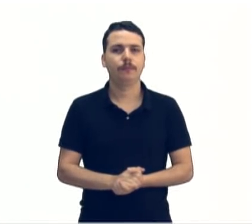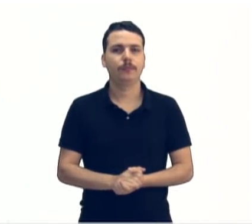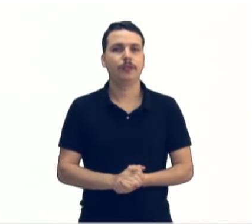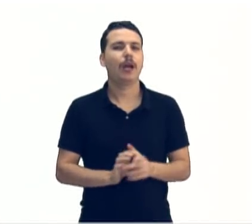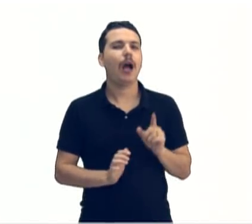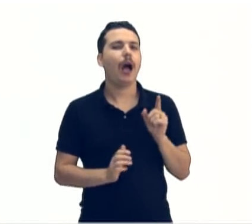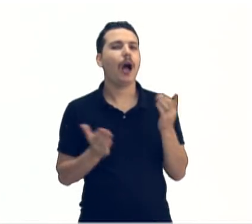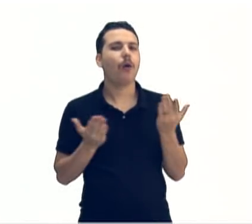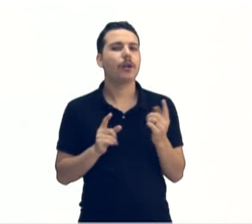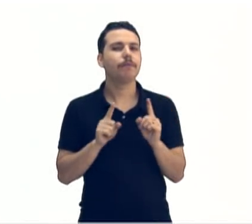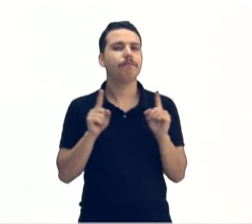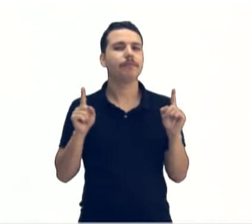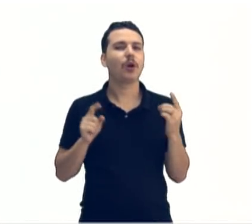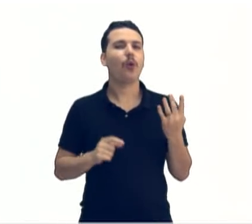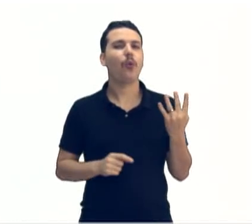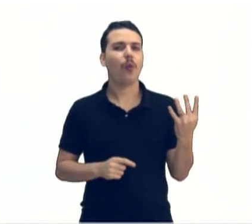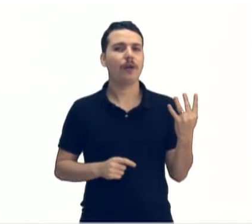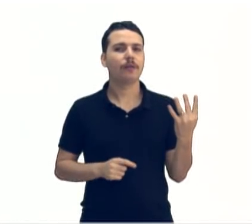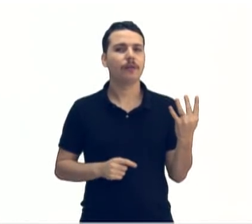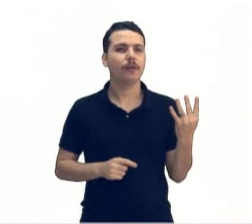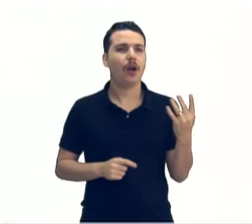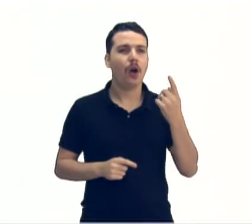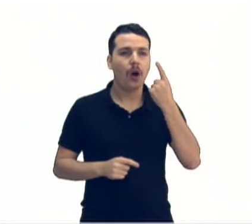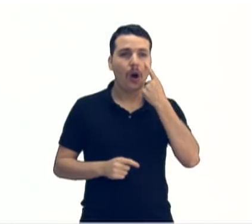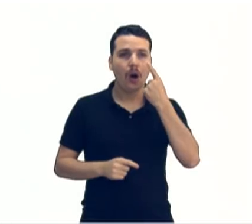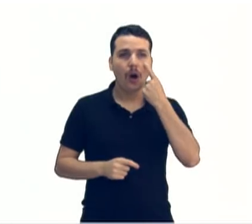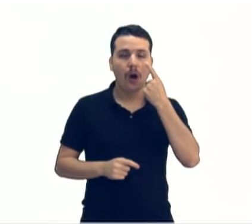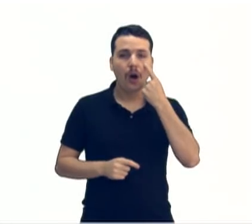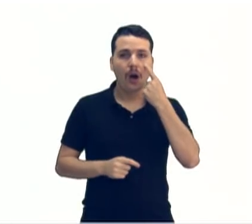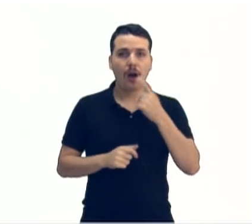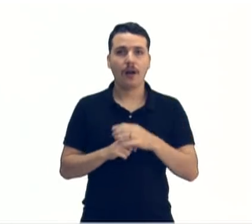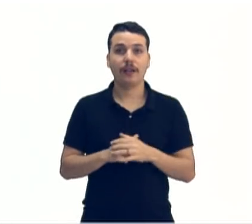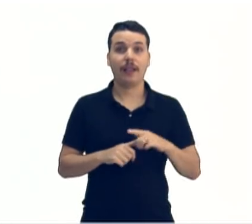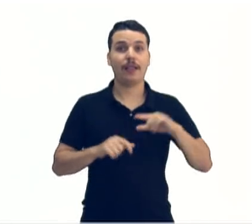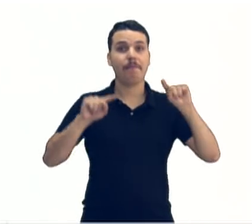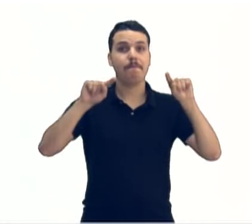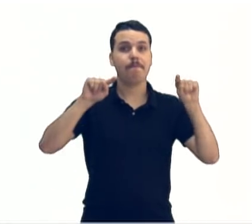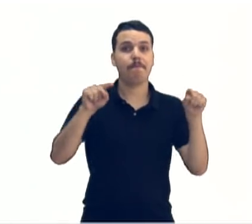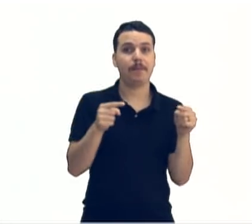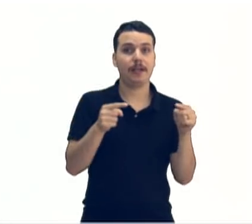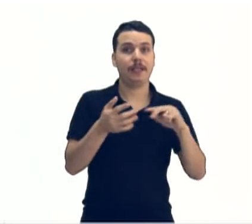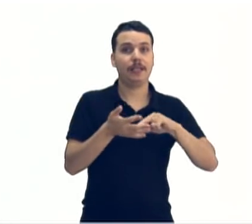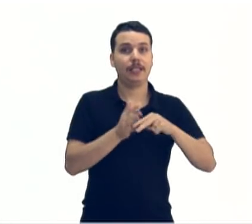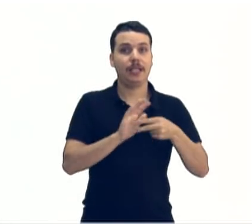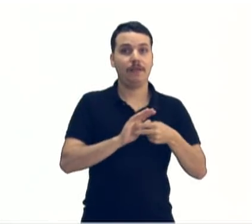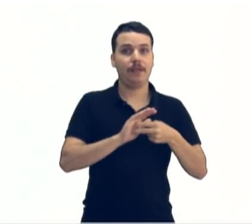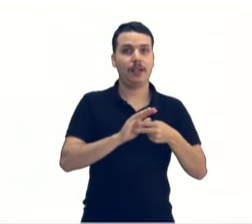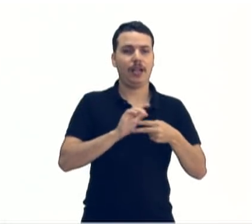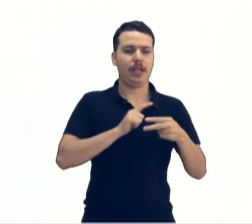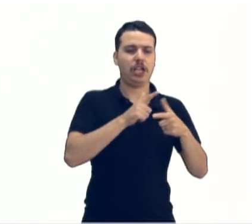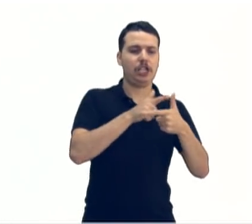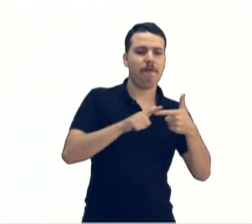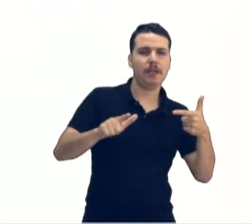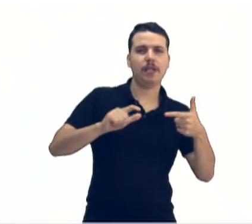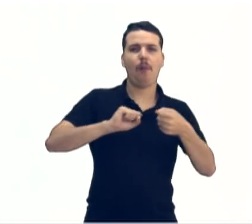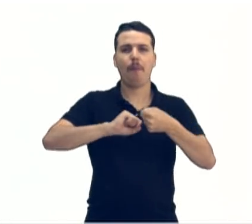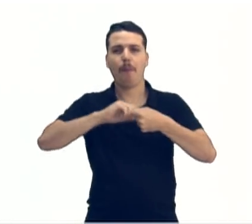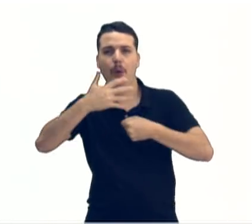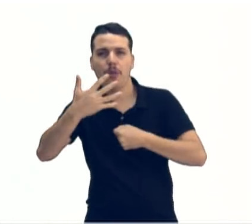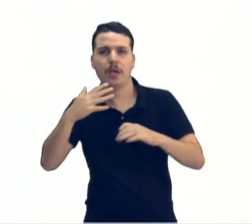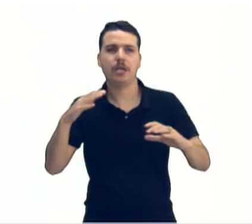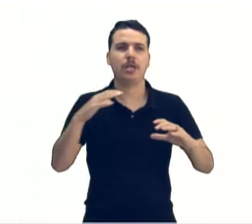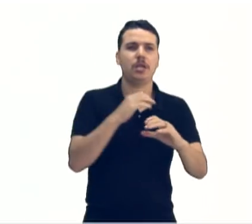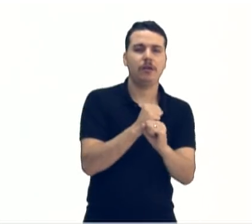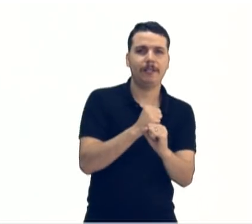E nesse aqui? Olha o que apareceu aqui. Parênteses, potência, divisão, soma.